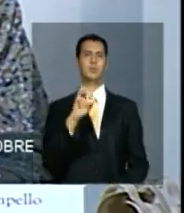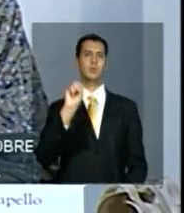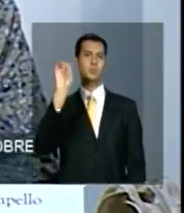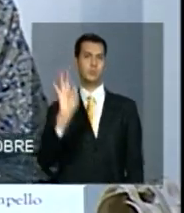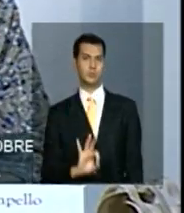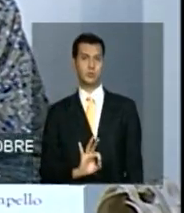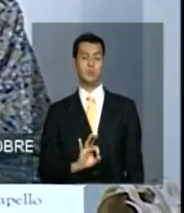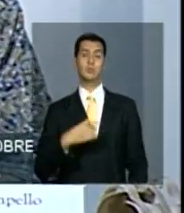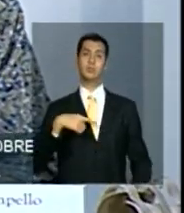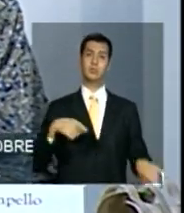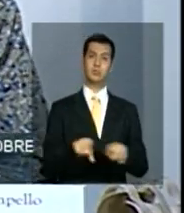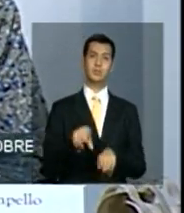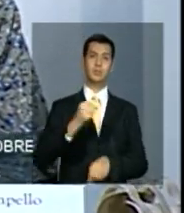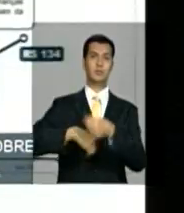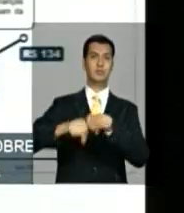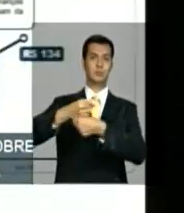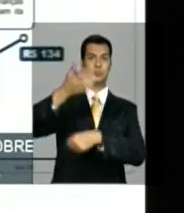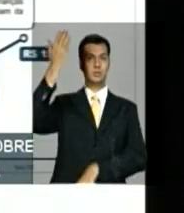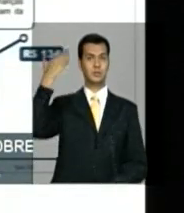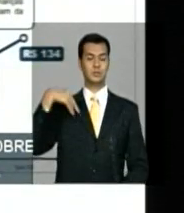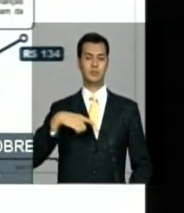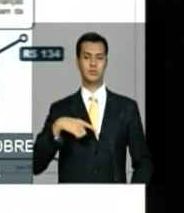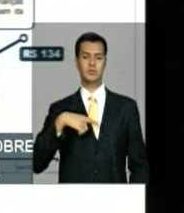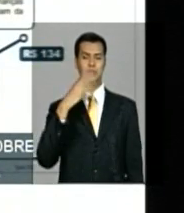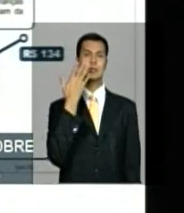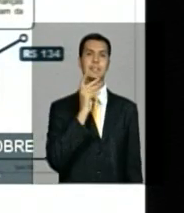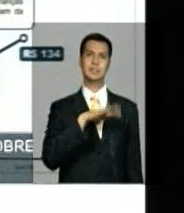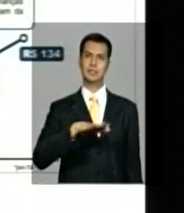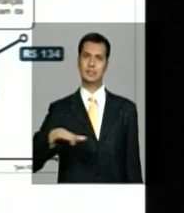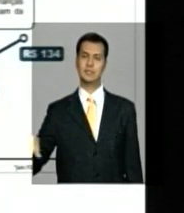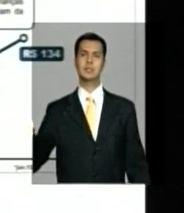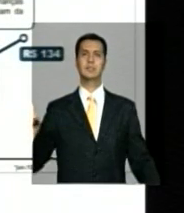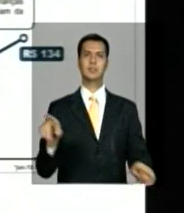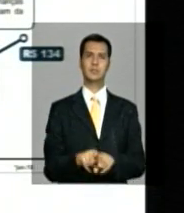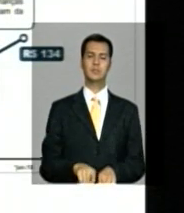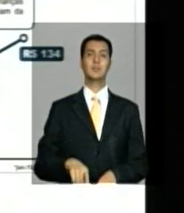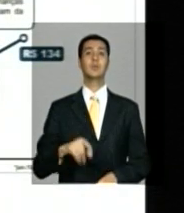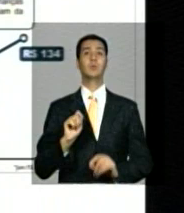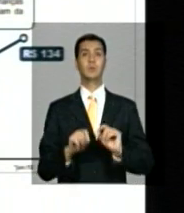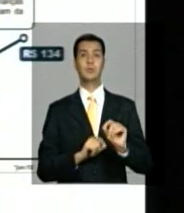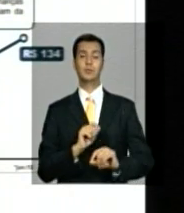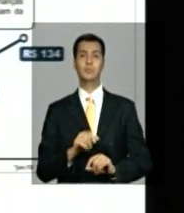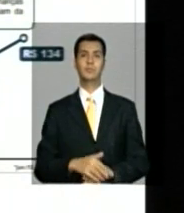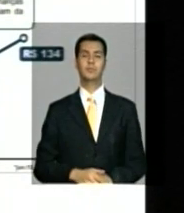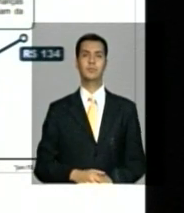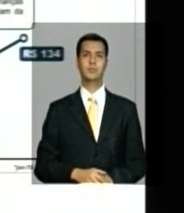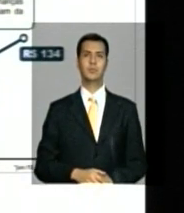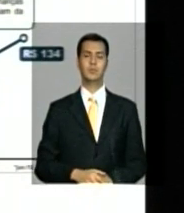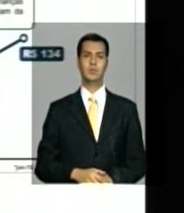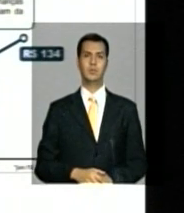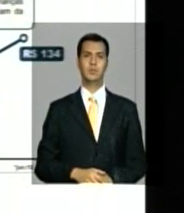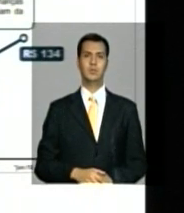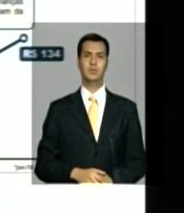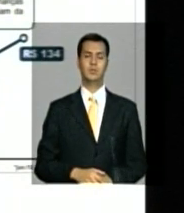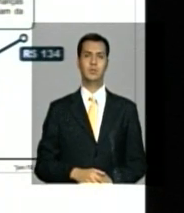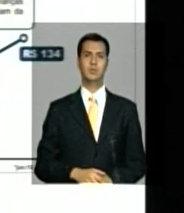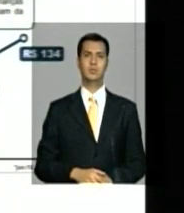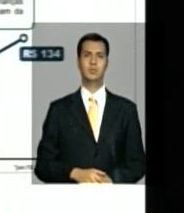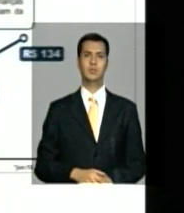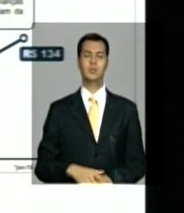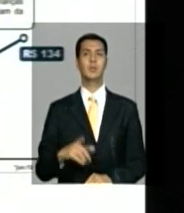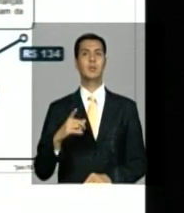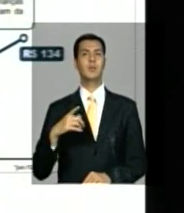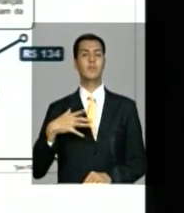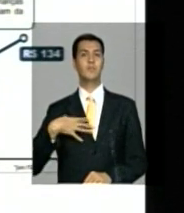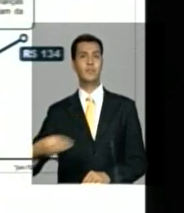45% ano passado pras crianças o fim do do do do limite passando de dois para três